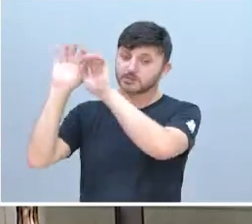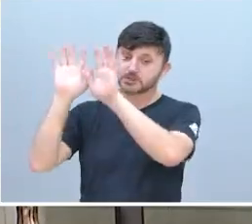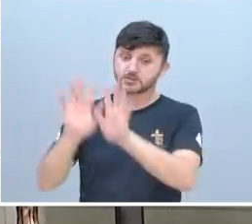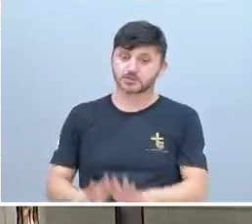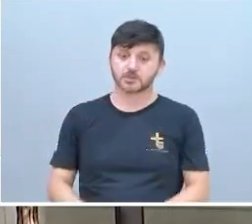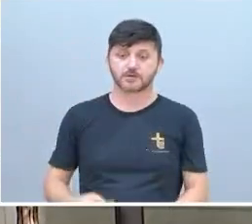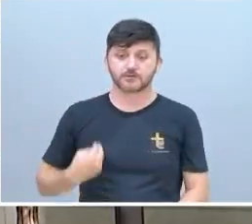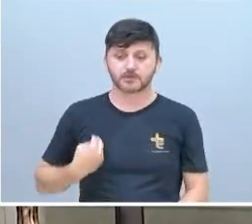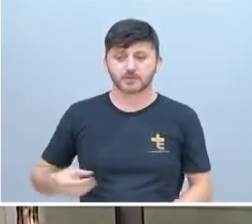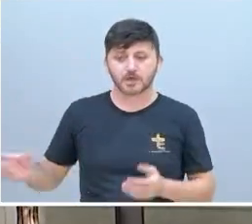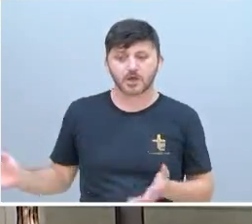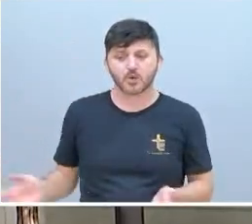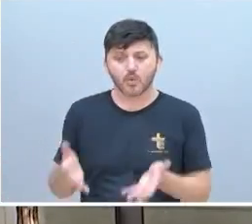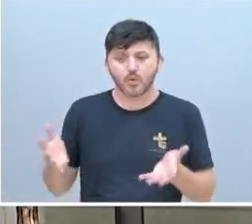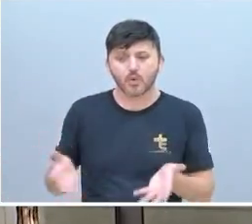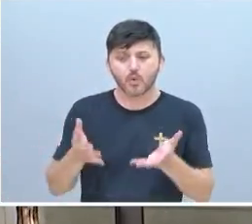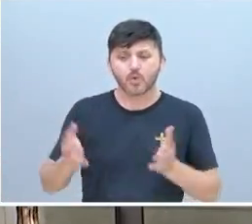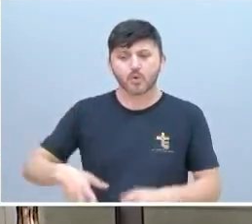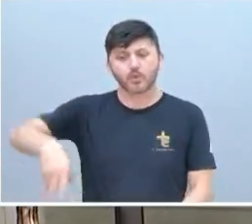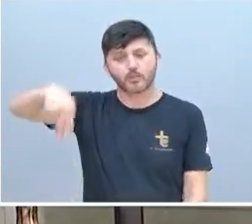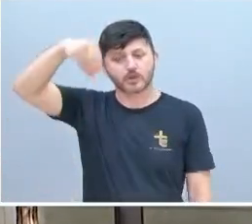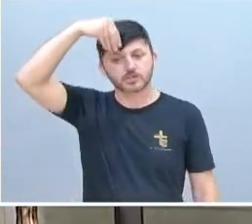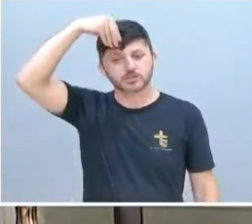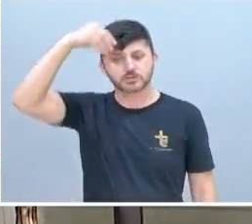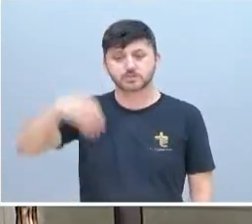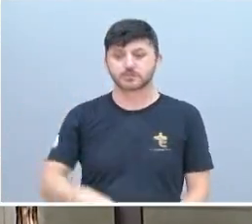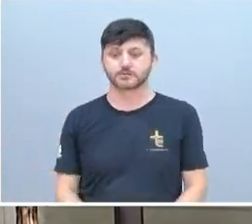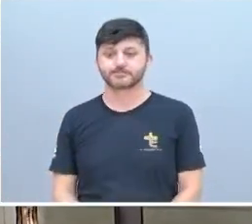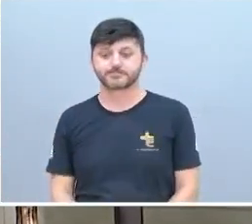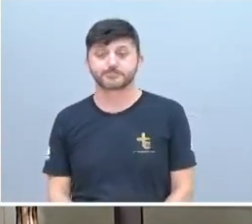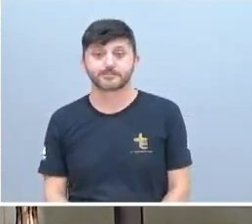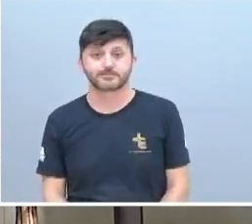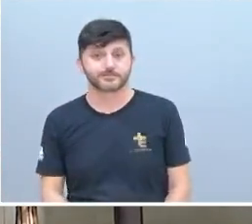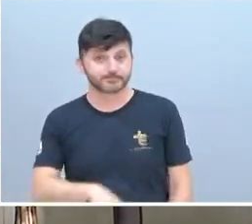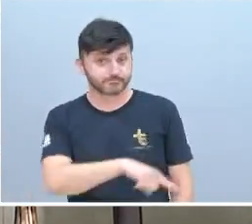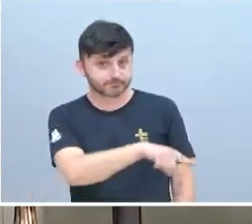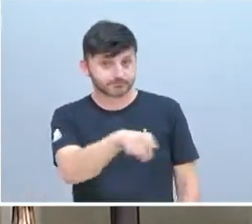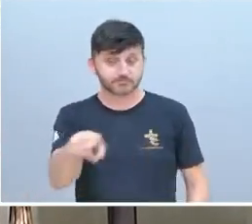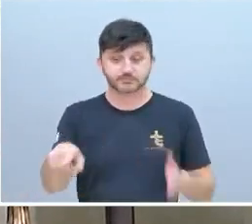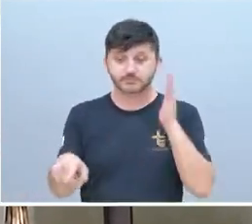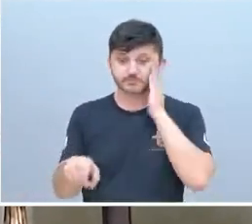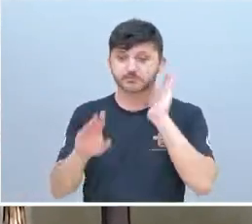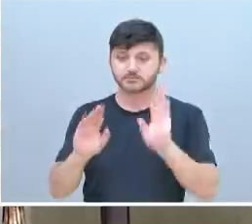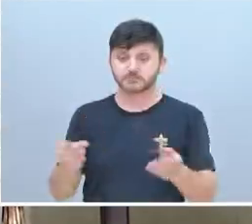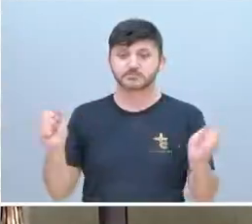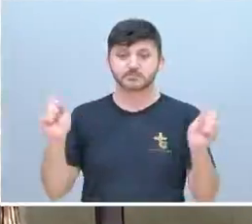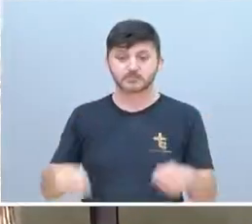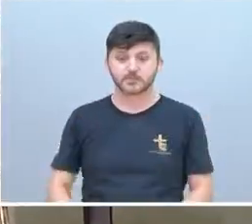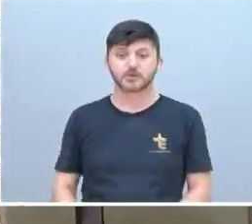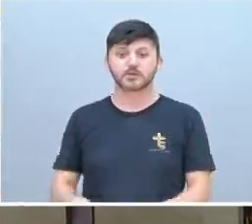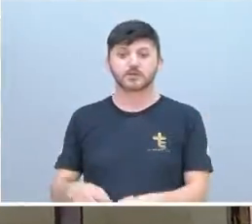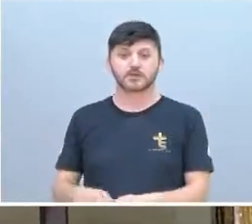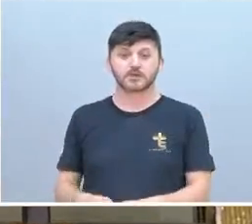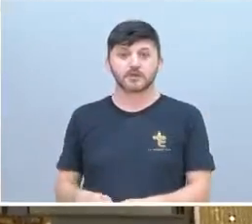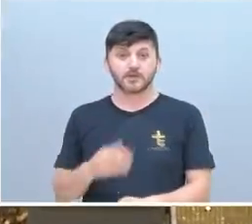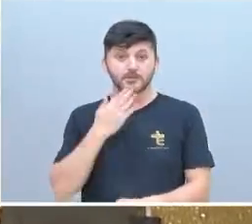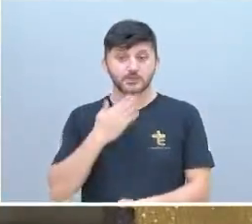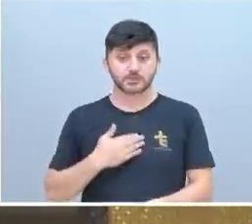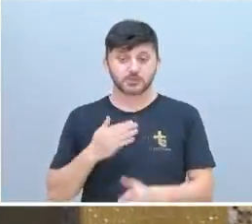e reavivai o nosso batismo. Filhos, você sabe que pode contar com nossas